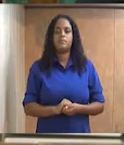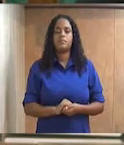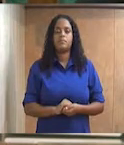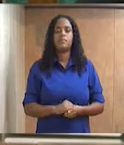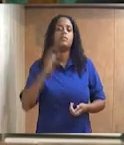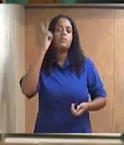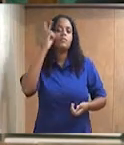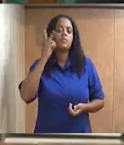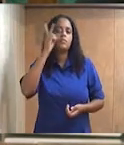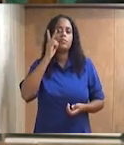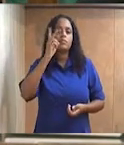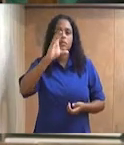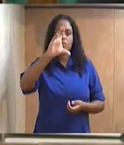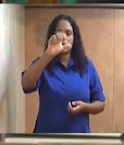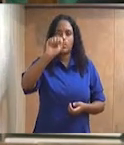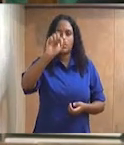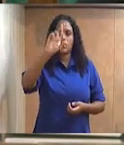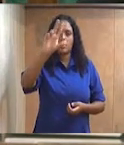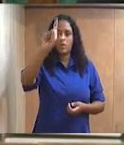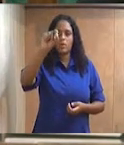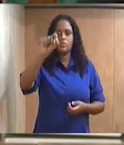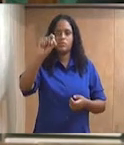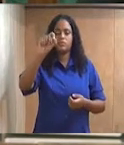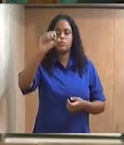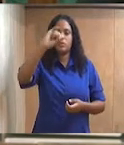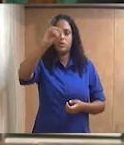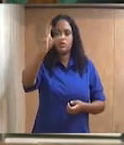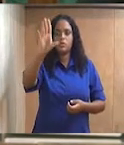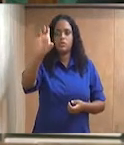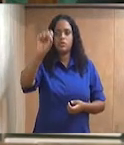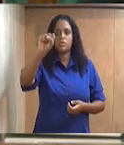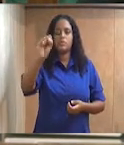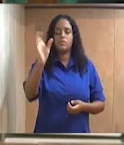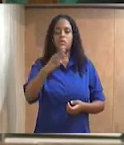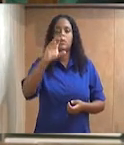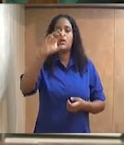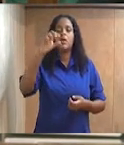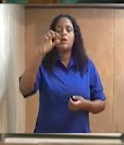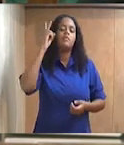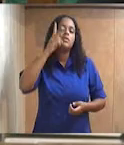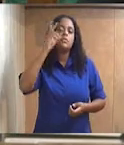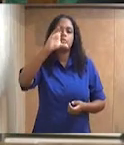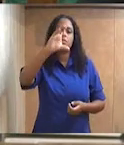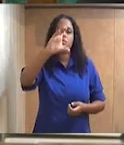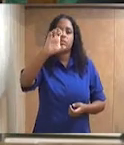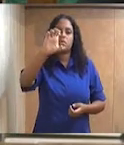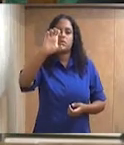Vereador Carlos Jesus. Vereador Celso do Alba.